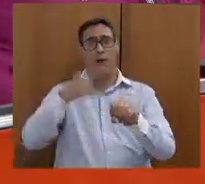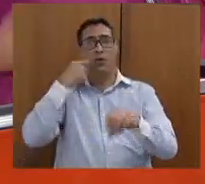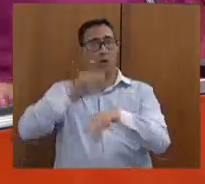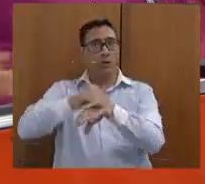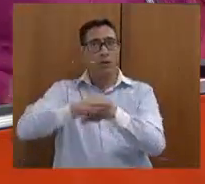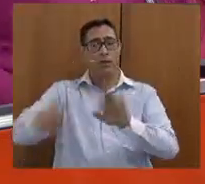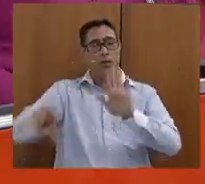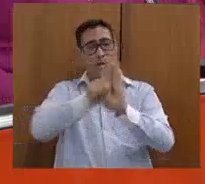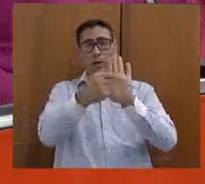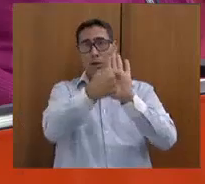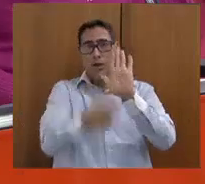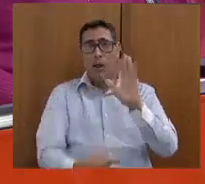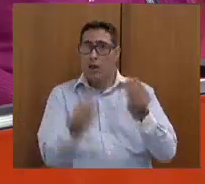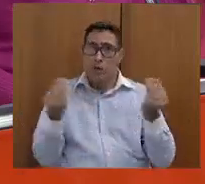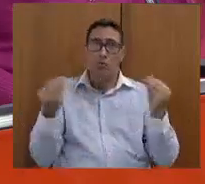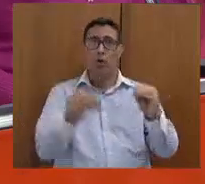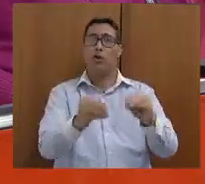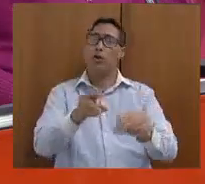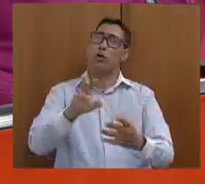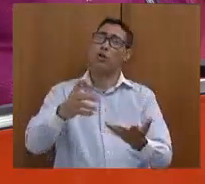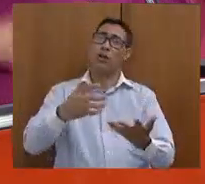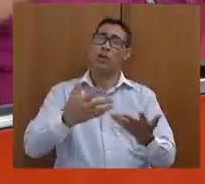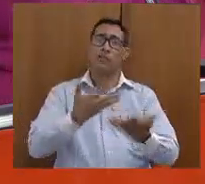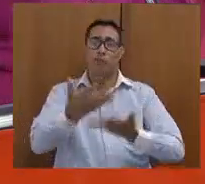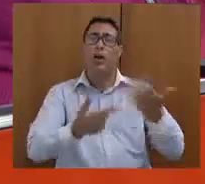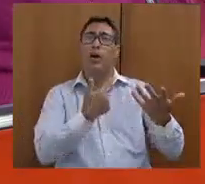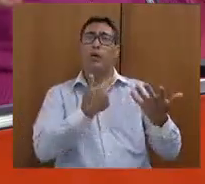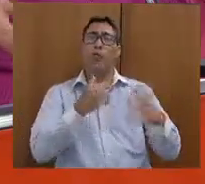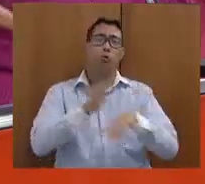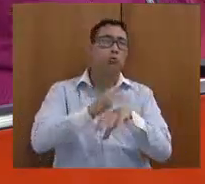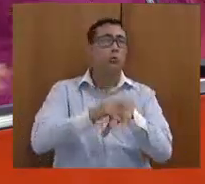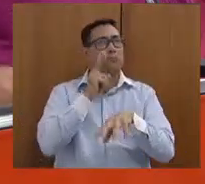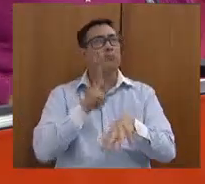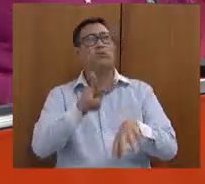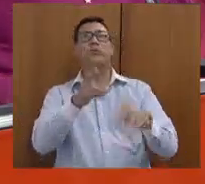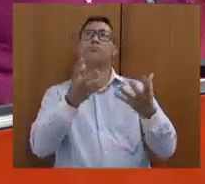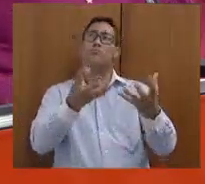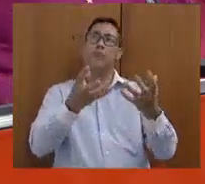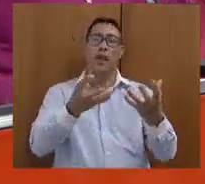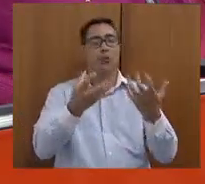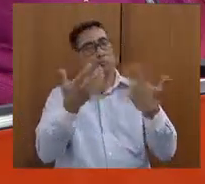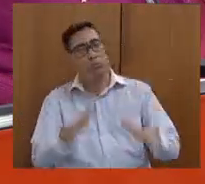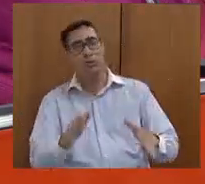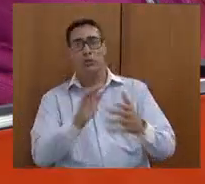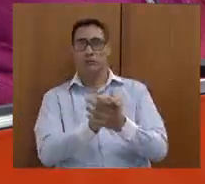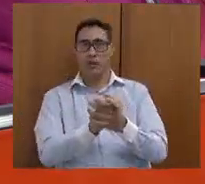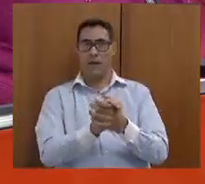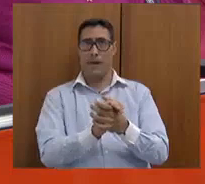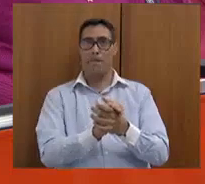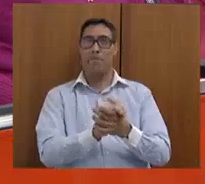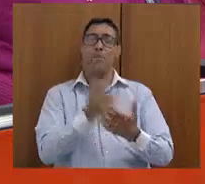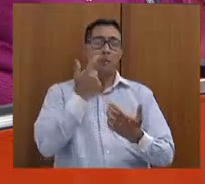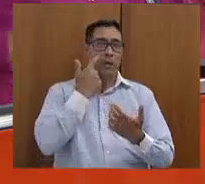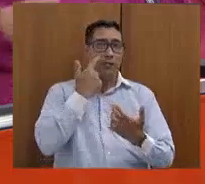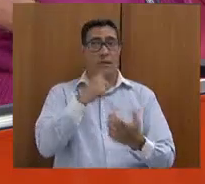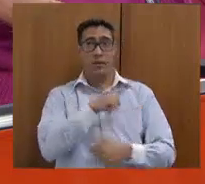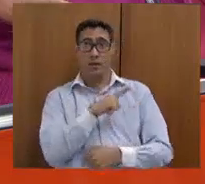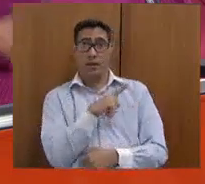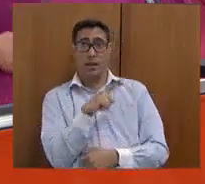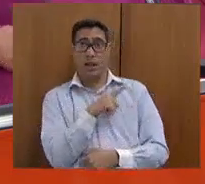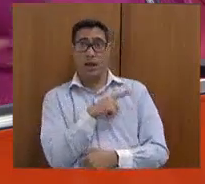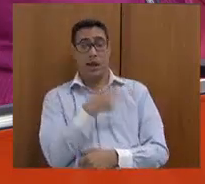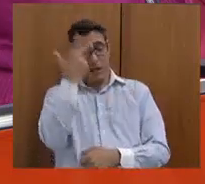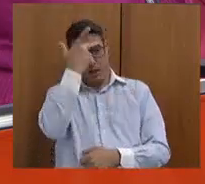coloque o seu posicionamento técnico na visão da política da secretaria de educação a respeito de termos